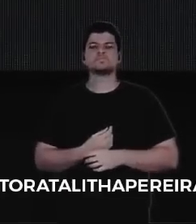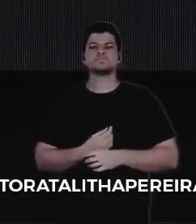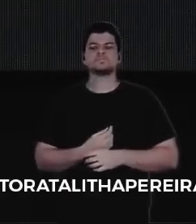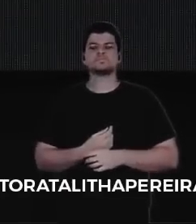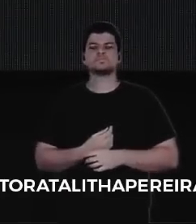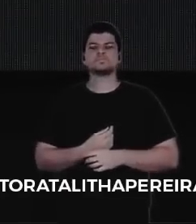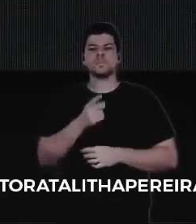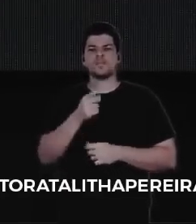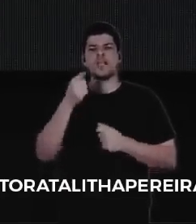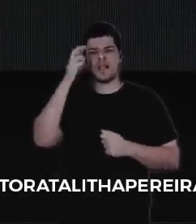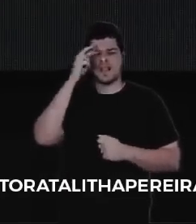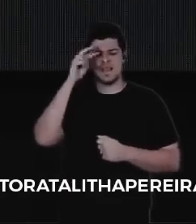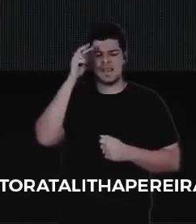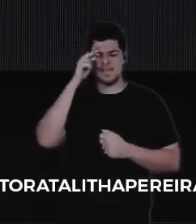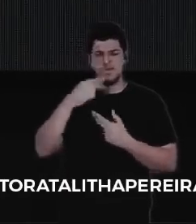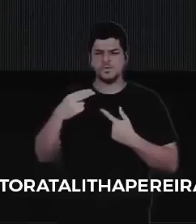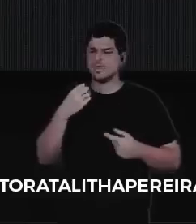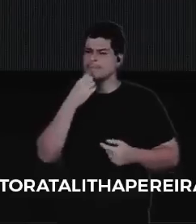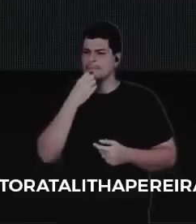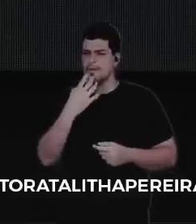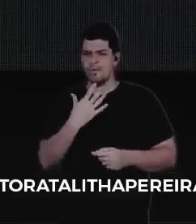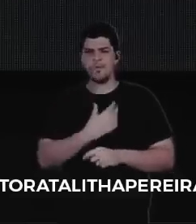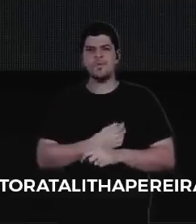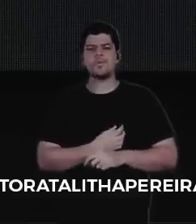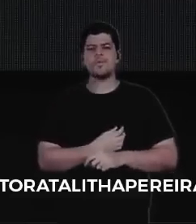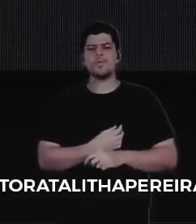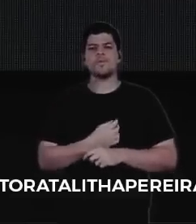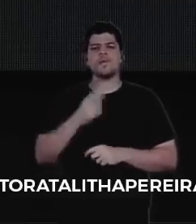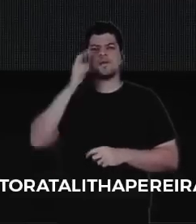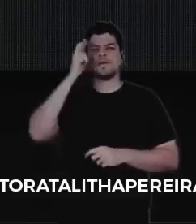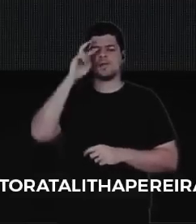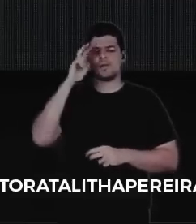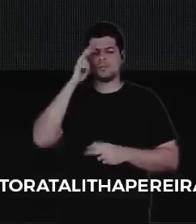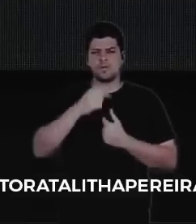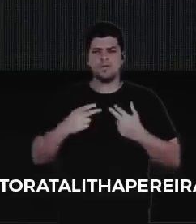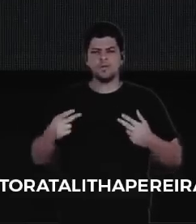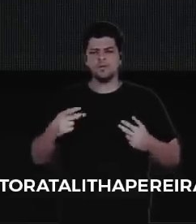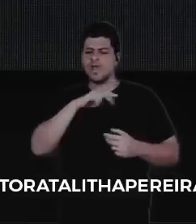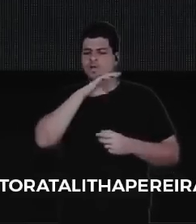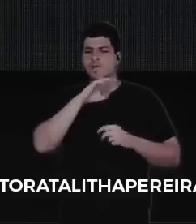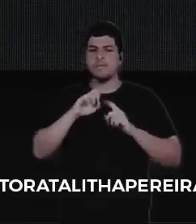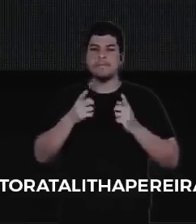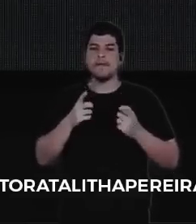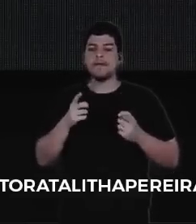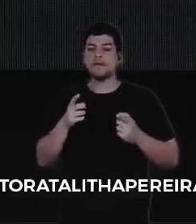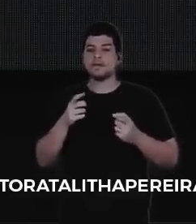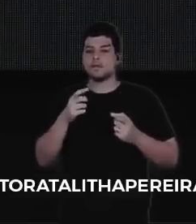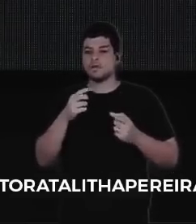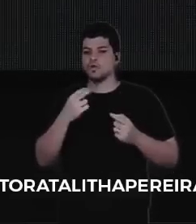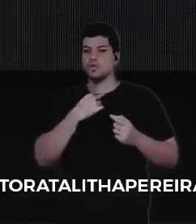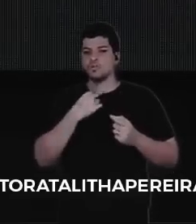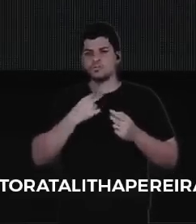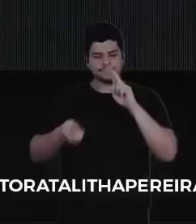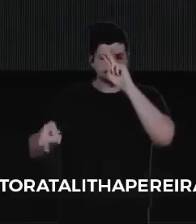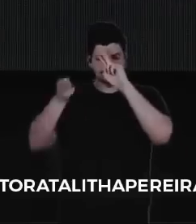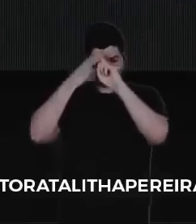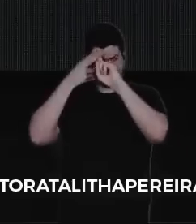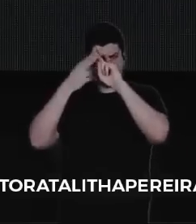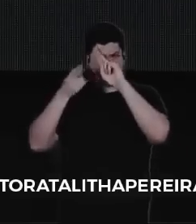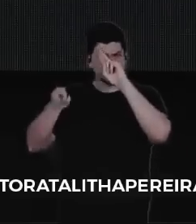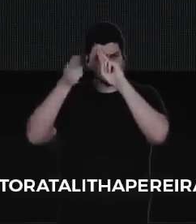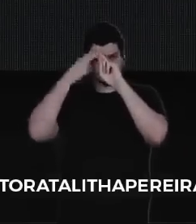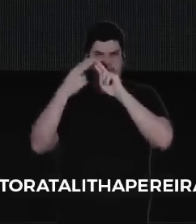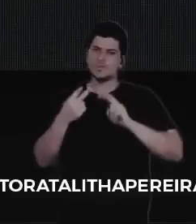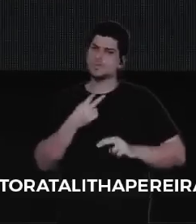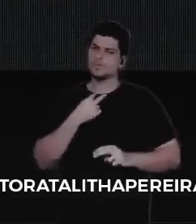Você lembra de coisas boas, você lembra de coisas ruins, mas você não pode ser dominado por essas coisas. Essa é